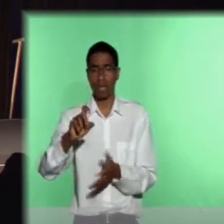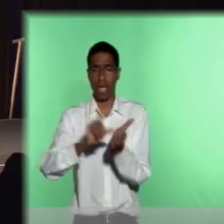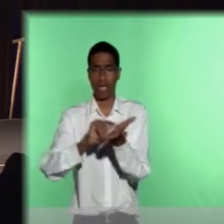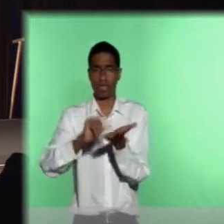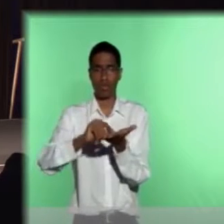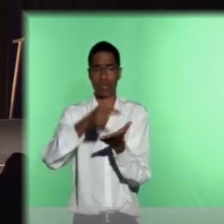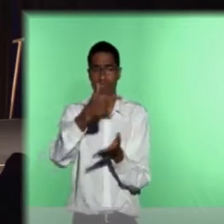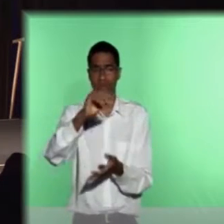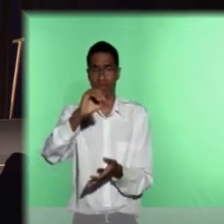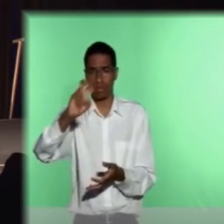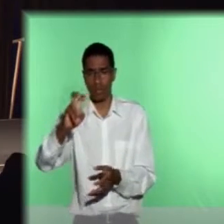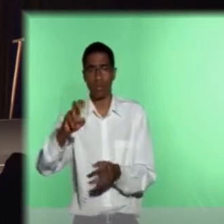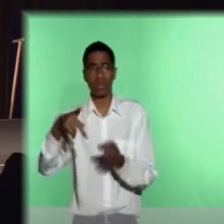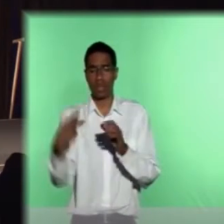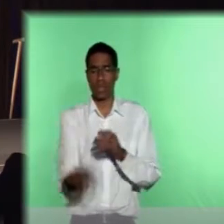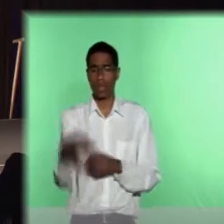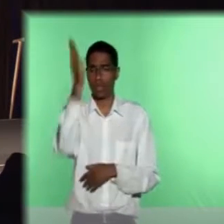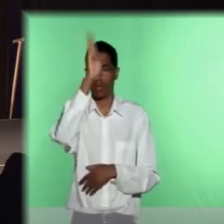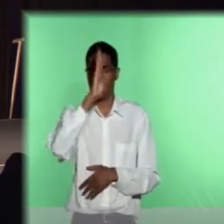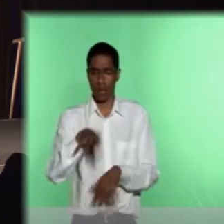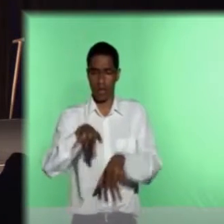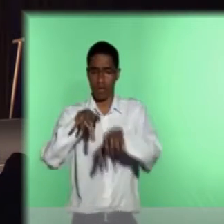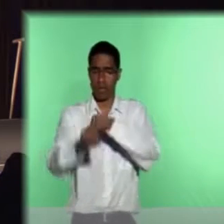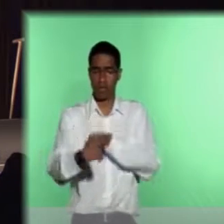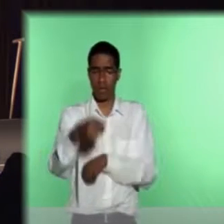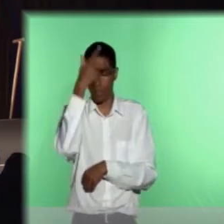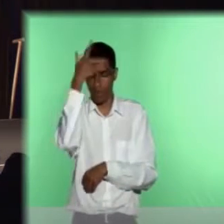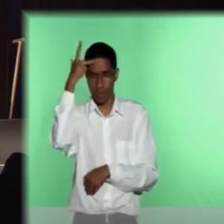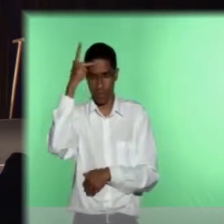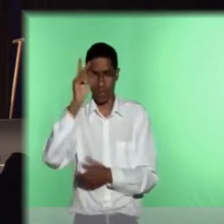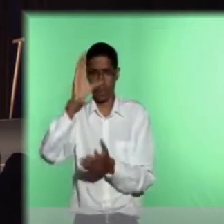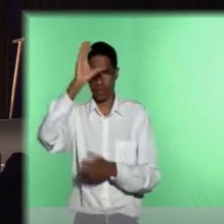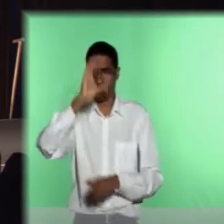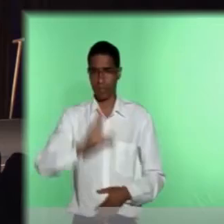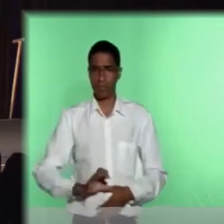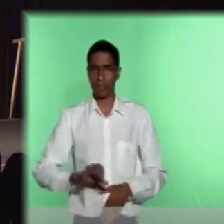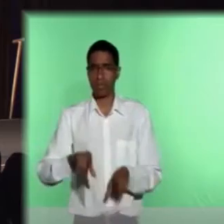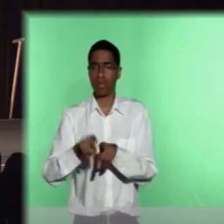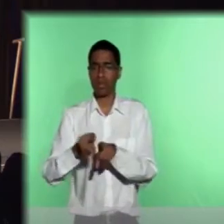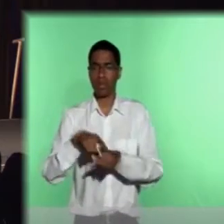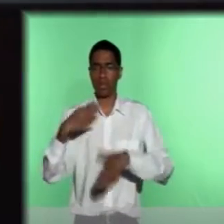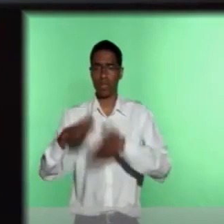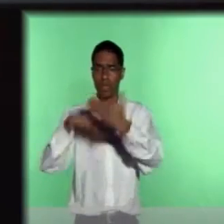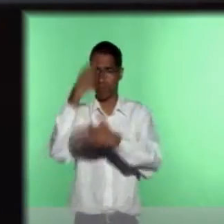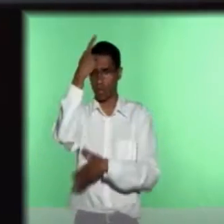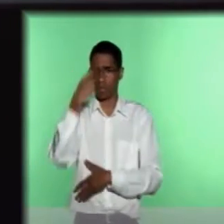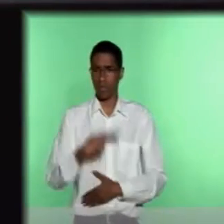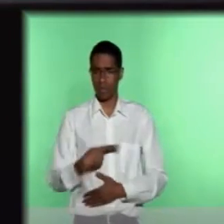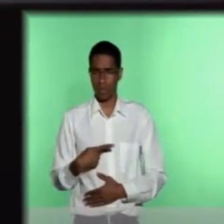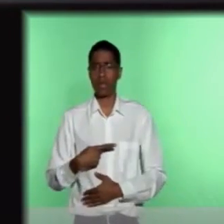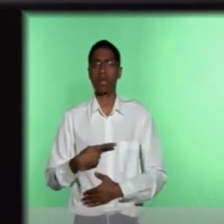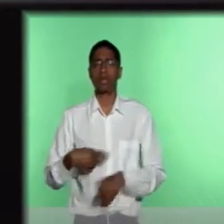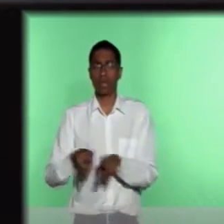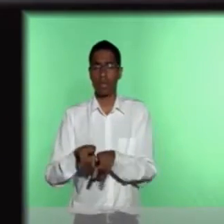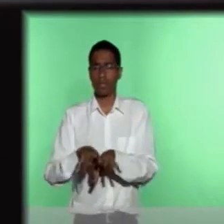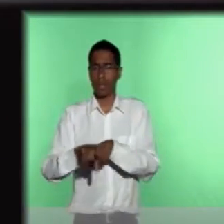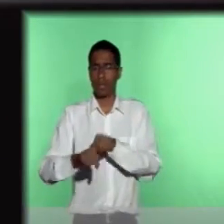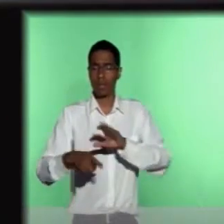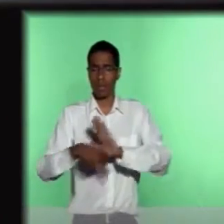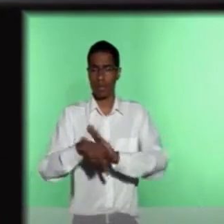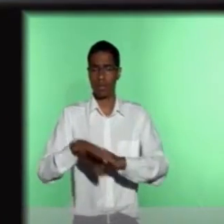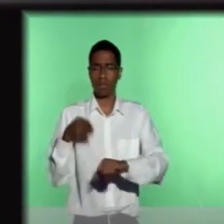missão da educação no Brasil é formar o cidadão para o seu pleno desenvolvimento pessoal, para a sua participação